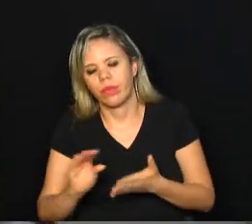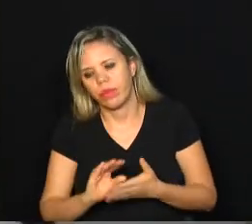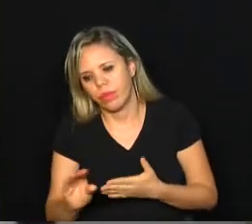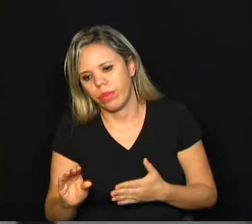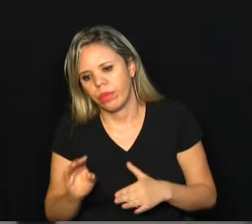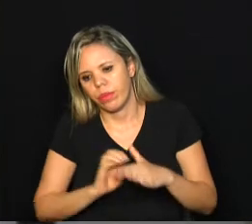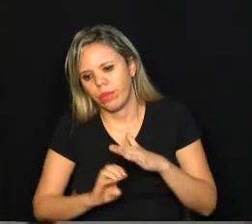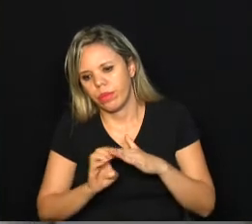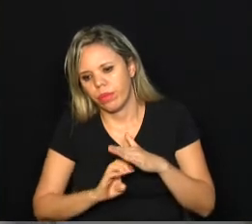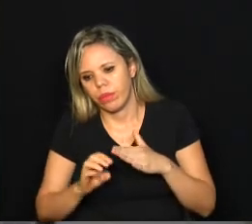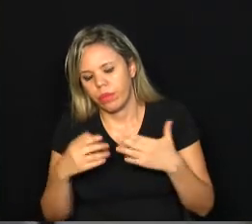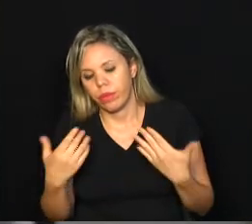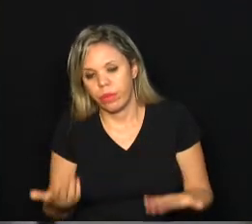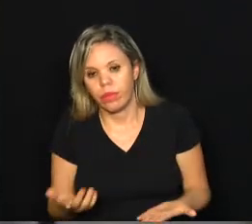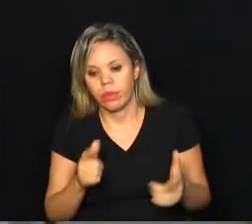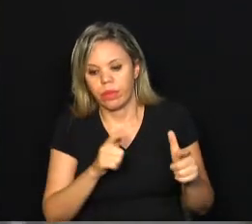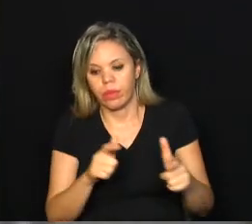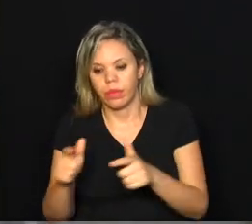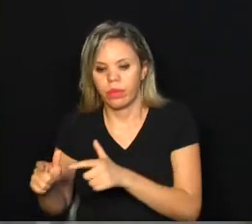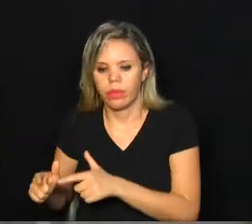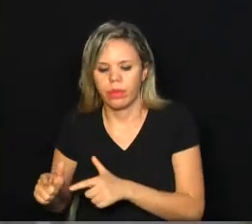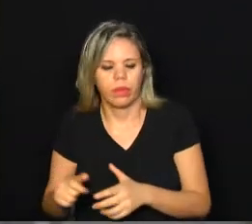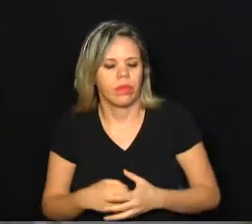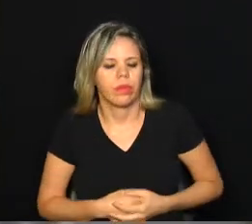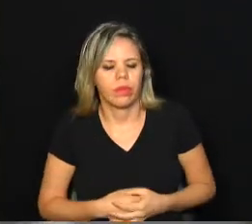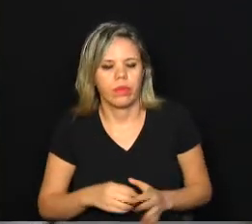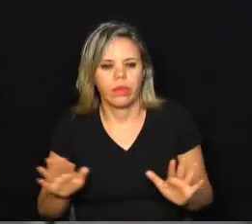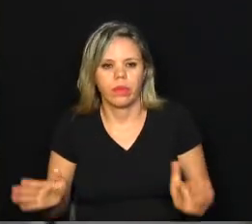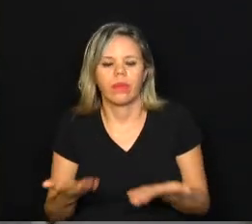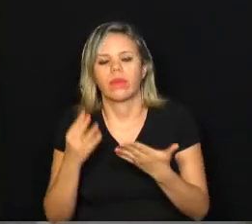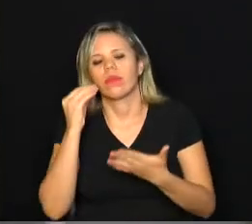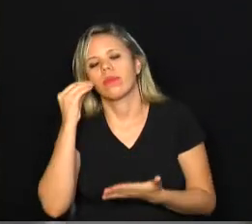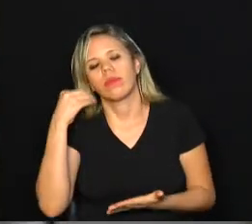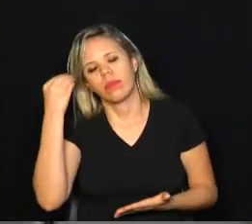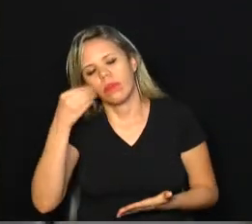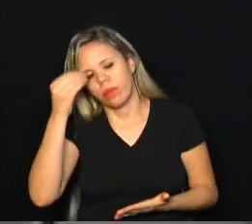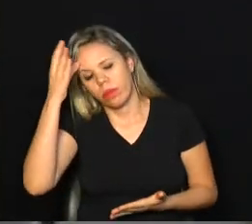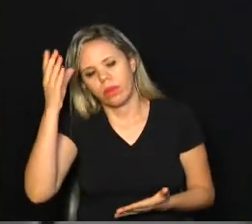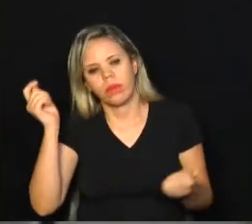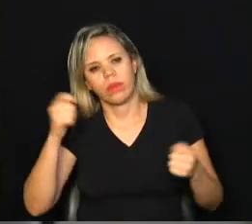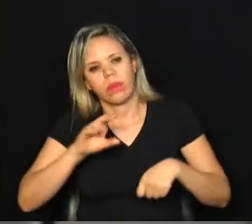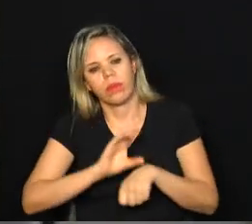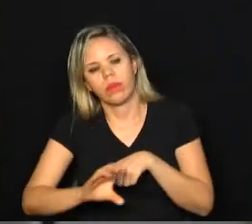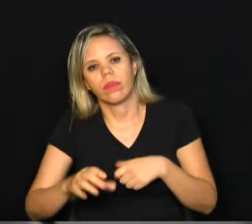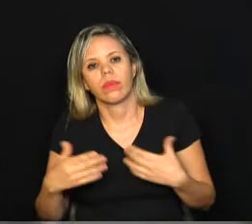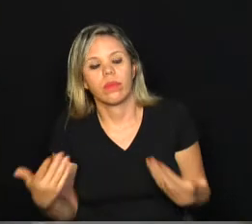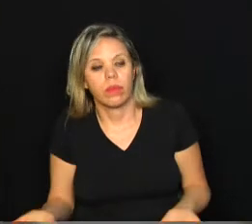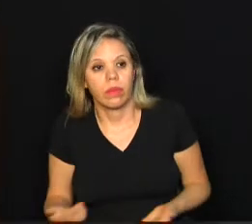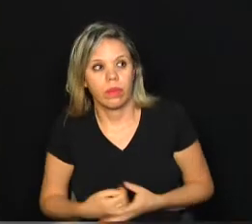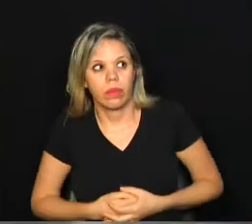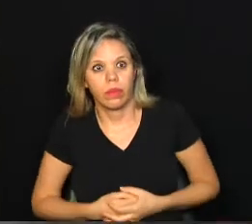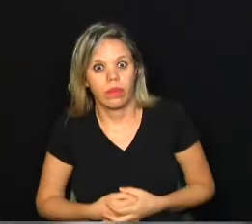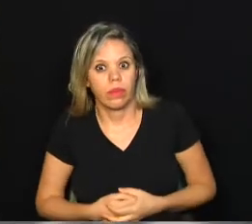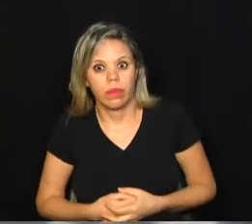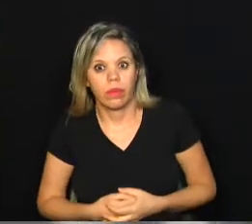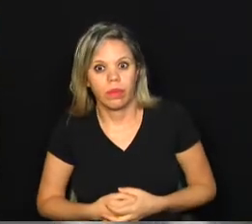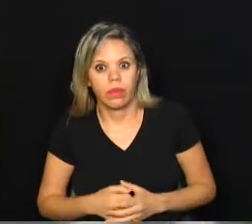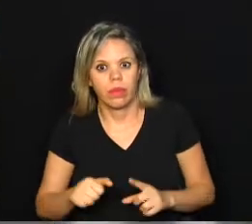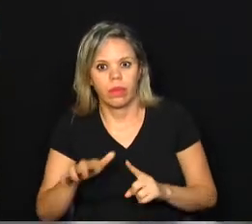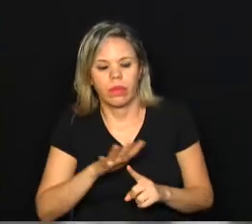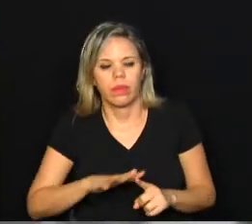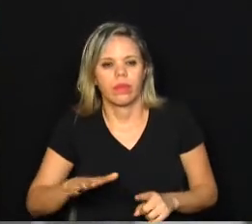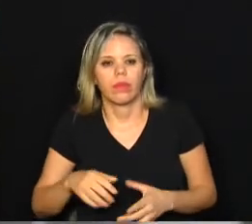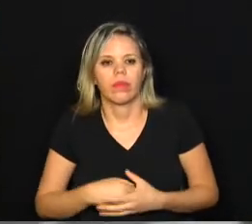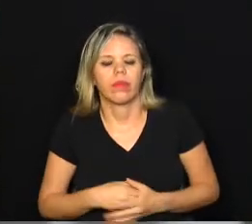nessas empresas, locais que promovem o conhecimento, a capacitação, entendeu? A sociedade